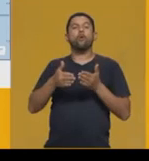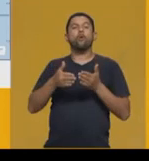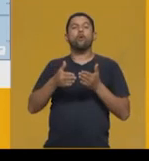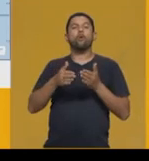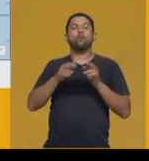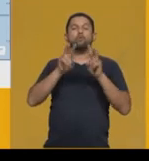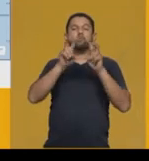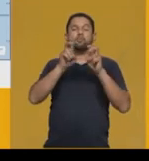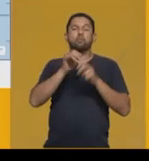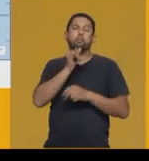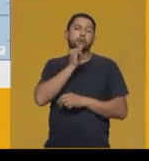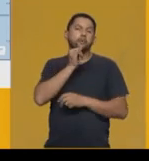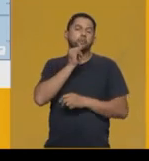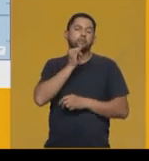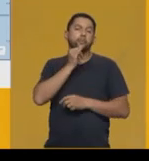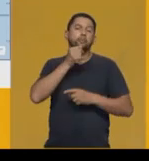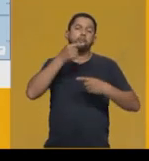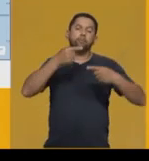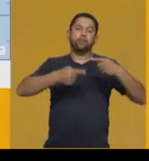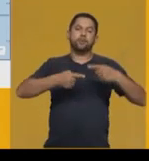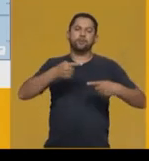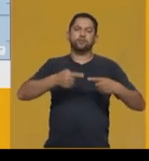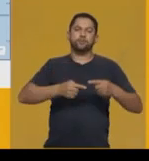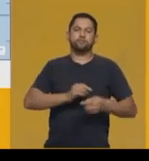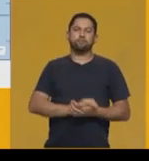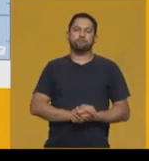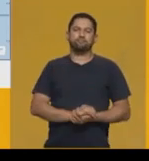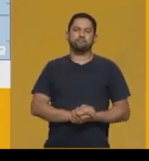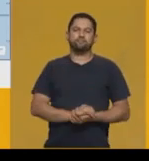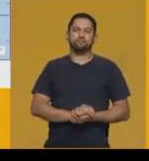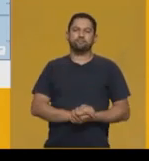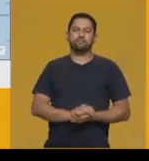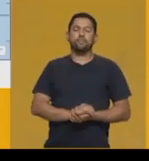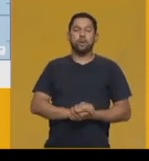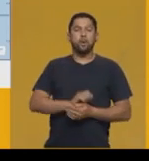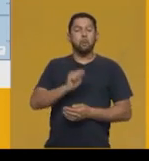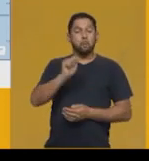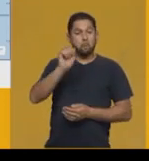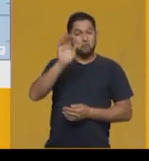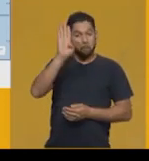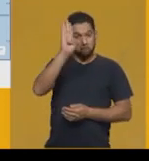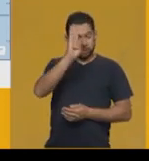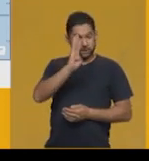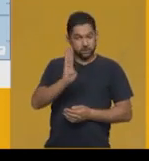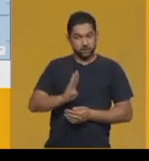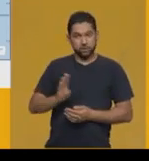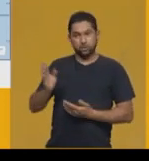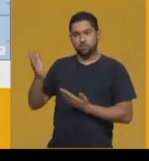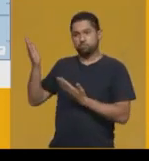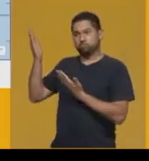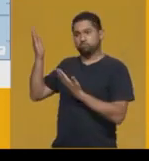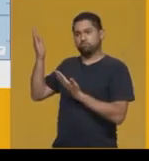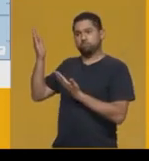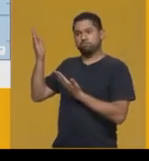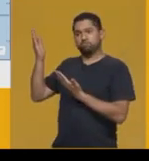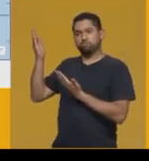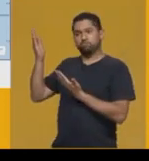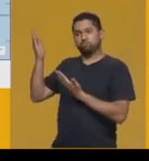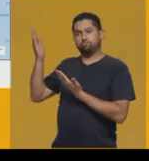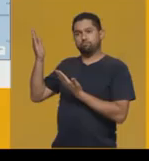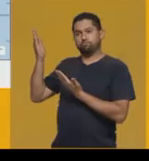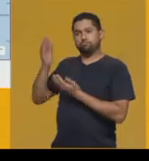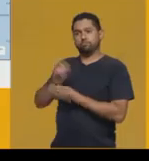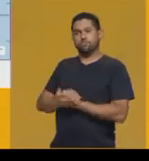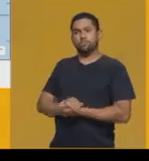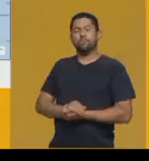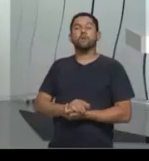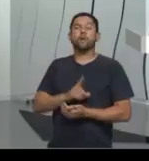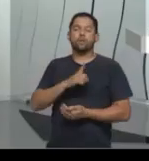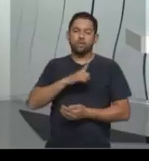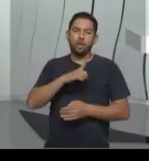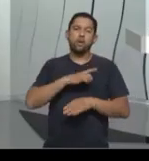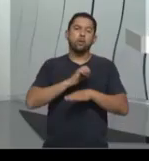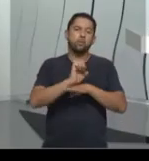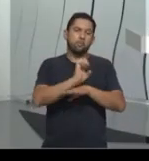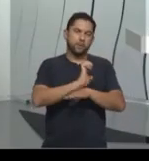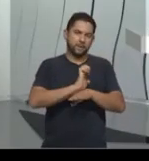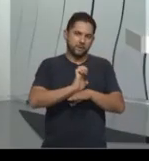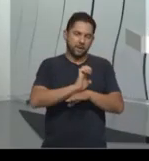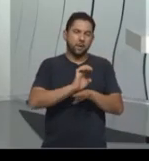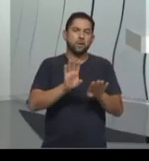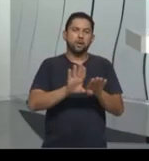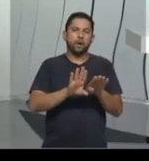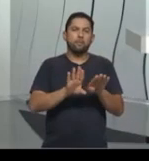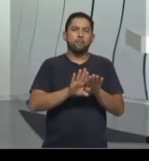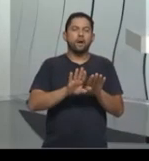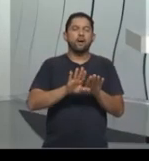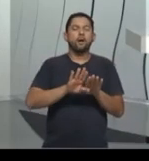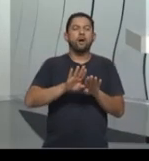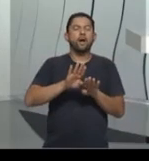um mapa político aqui, ó. Então aqui eu tenho um mapa político do Brasil. Aqui no caso dividido tem por estado e por regiões,